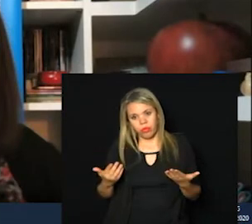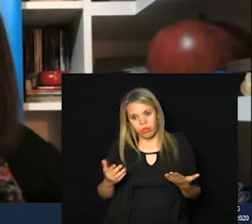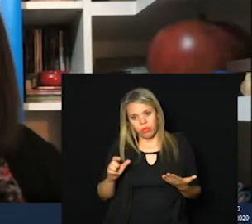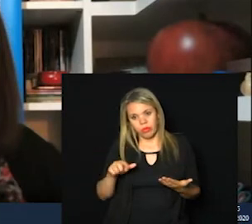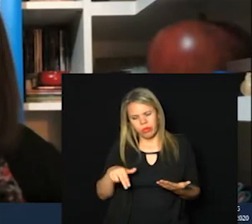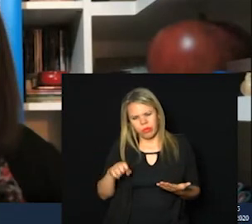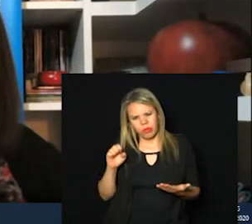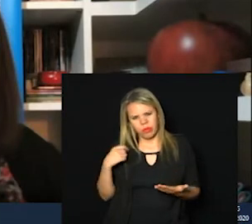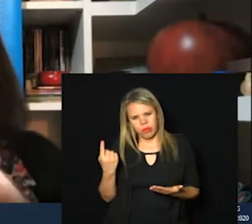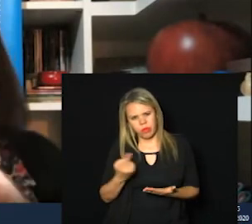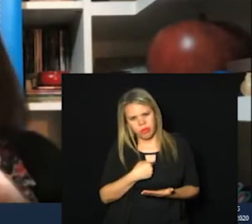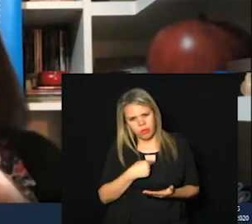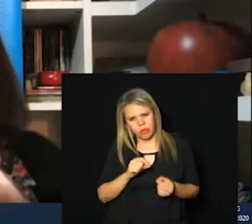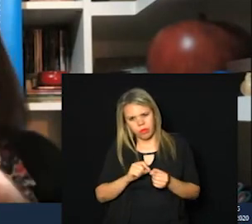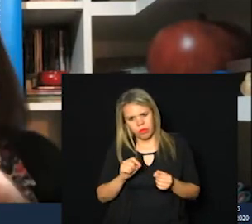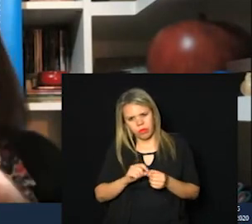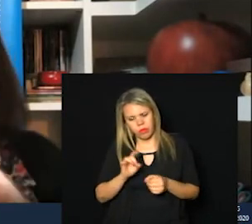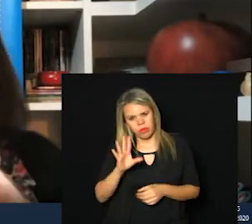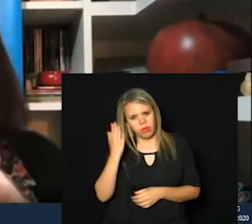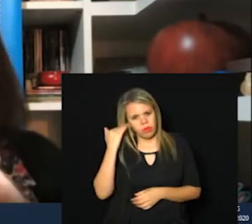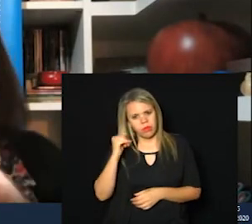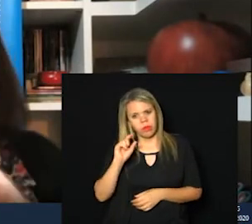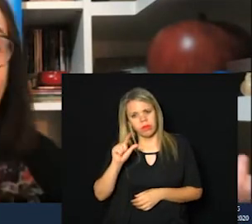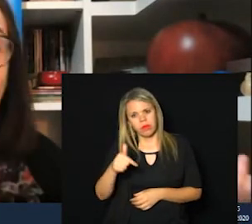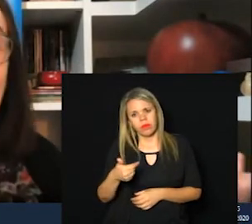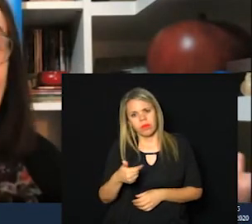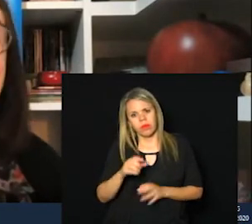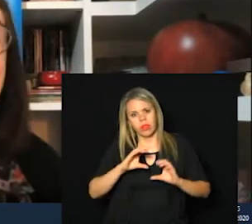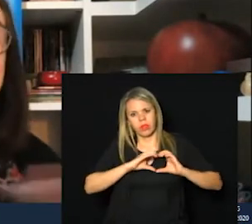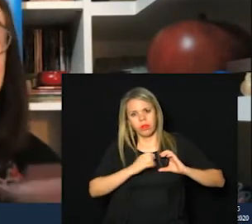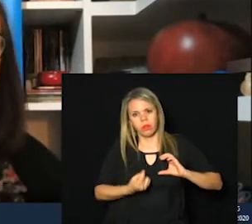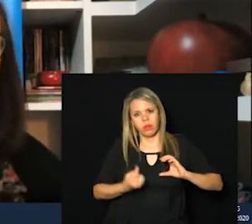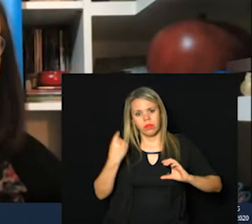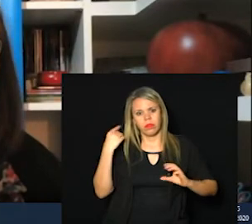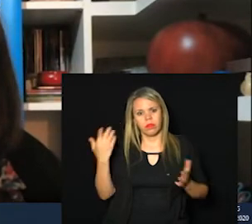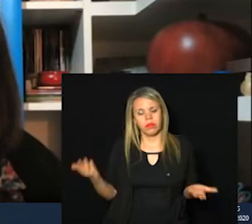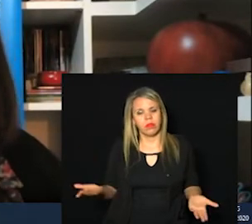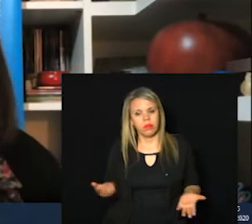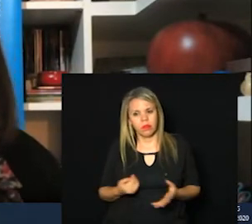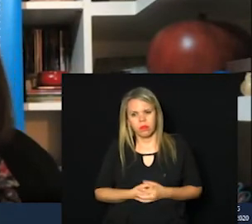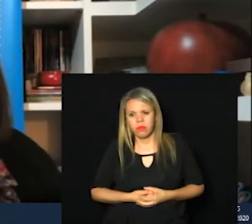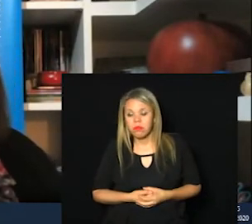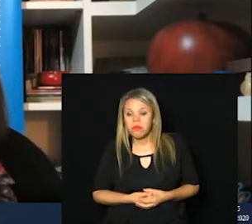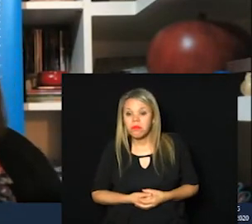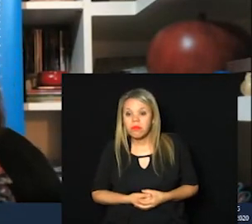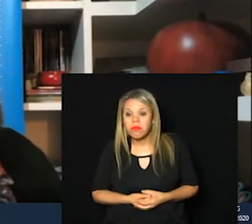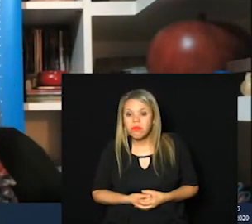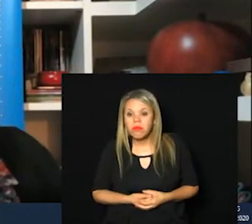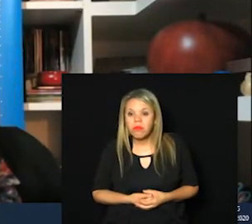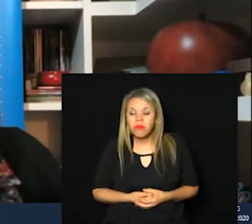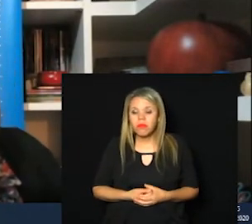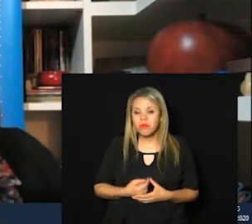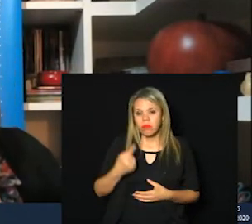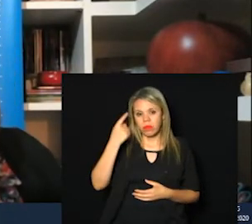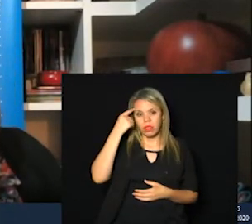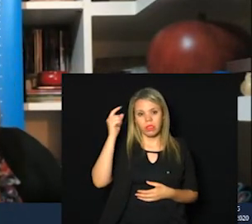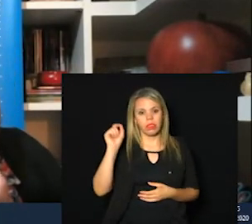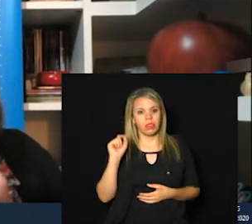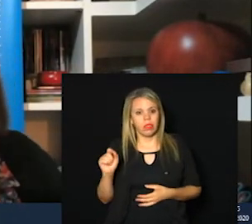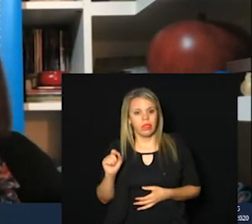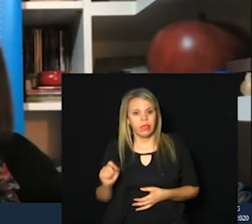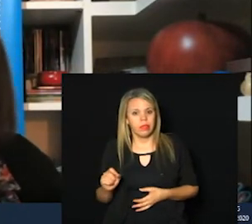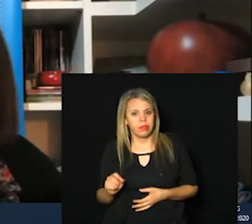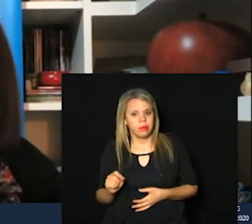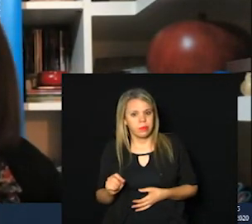que nós só ficamos sabendo que é um antigo amor, né? E com a ideia de que